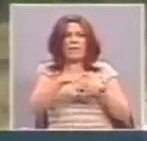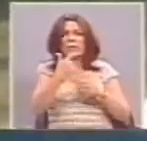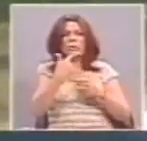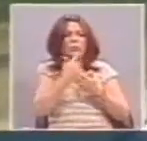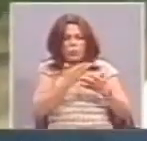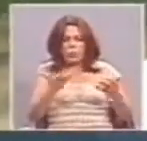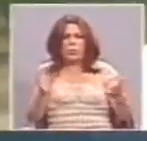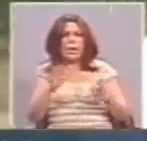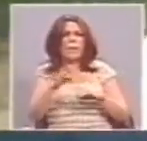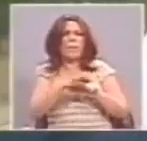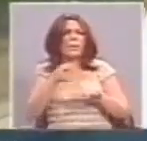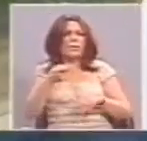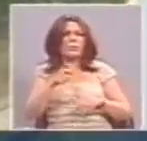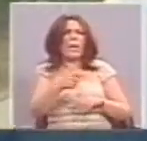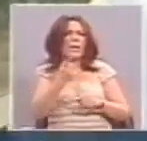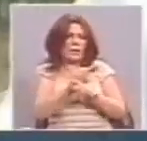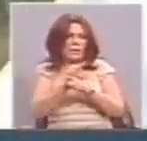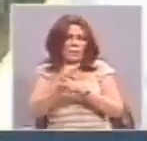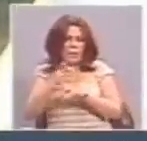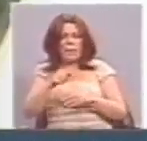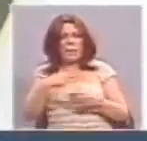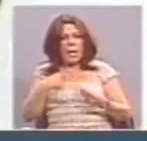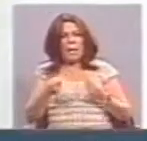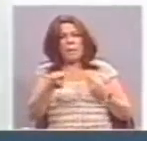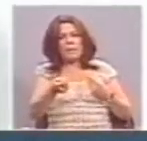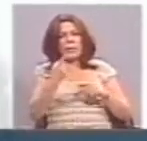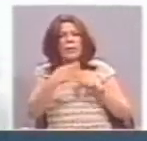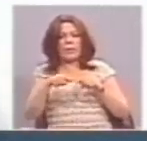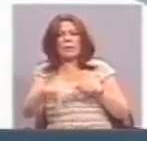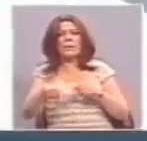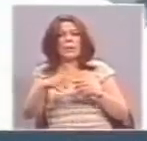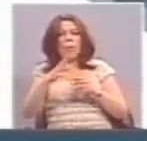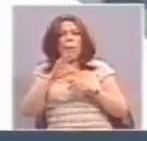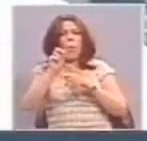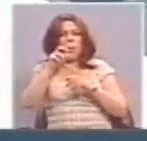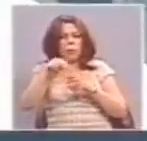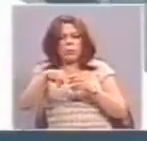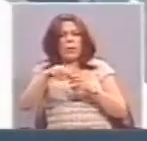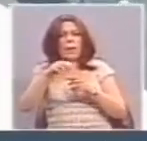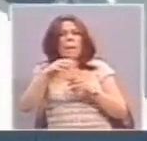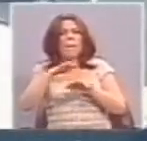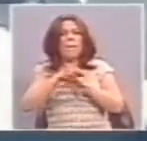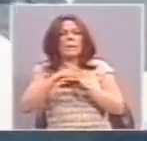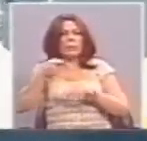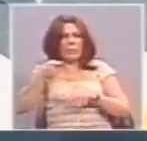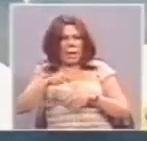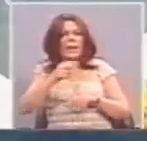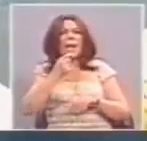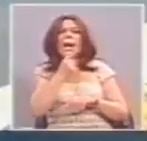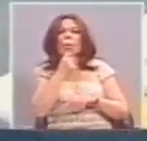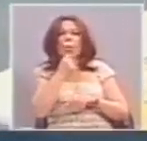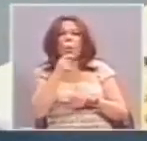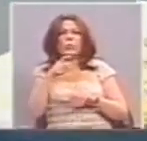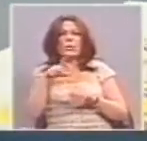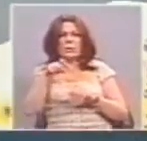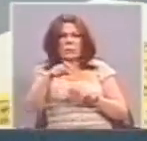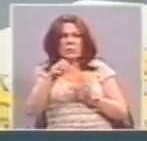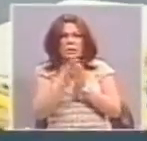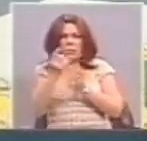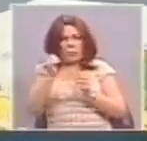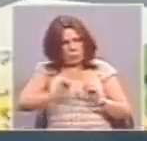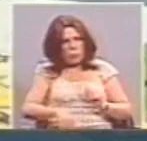peixe-espada. Também optámos por ser um pouco diferentes também, apresentámos uma patanisca de peixe-espada, um arroz com vários mariscos apanhados aqui na zona